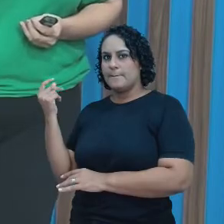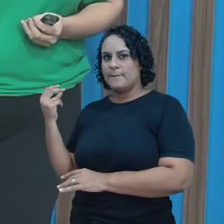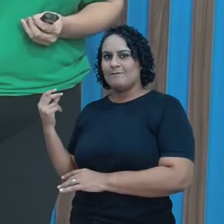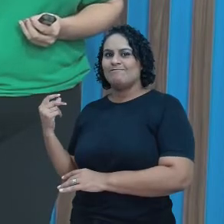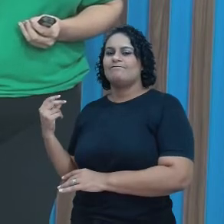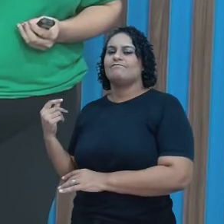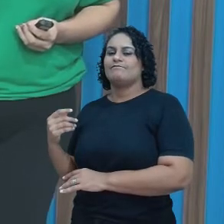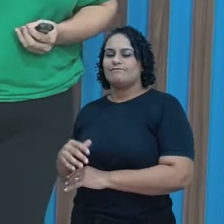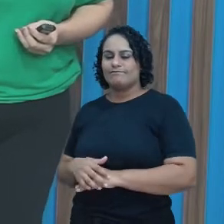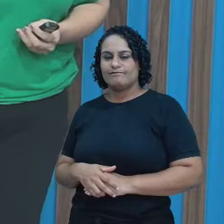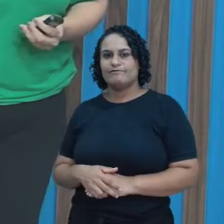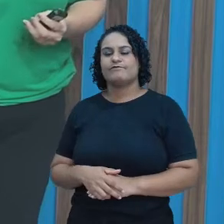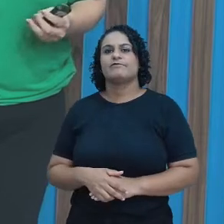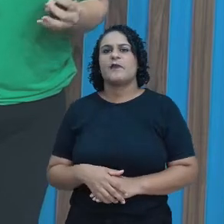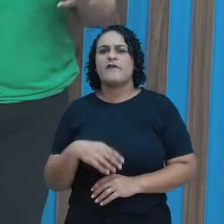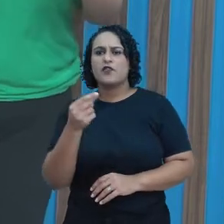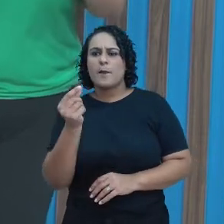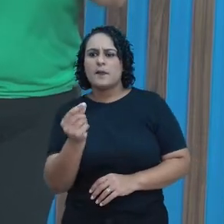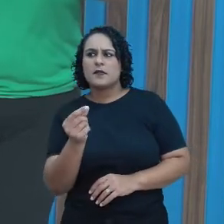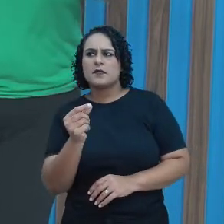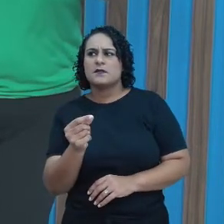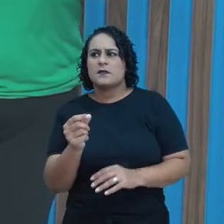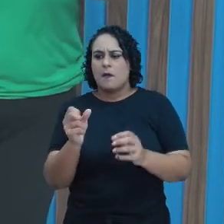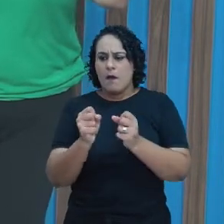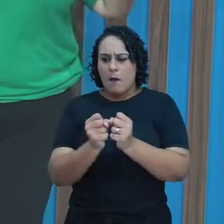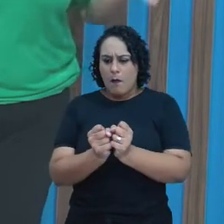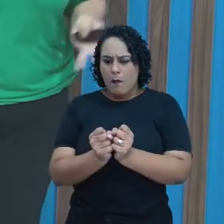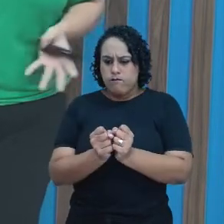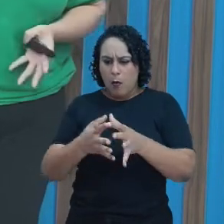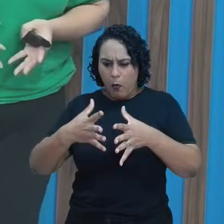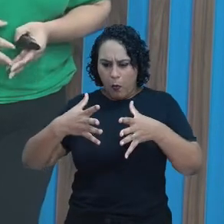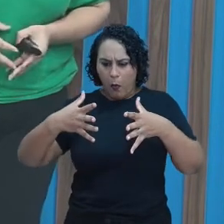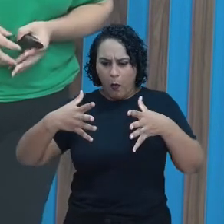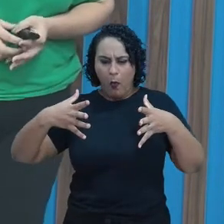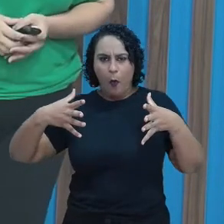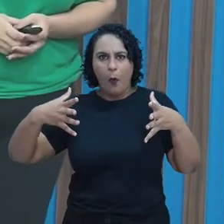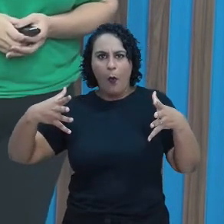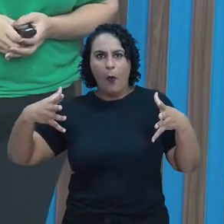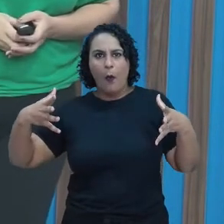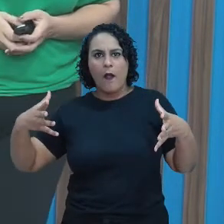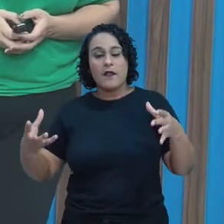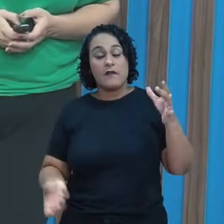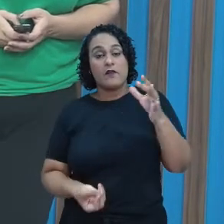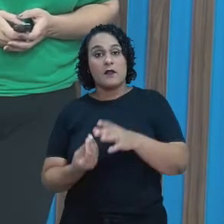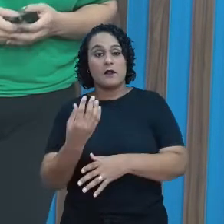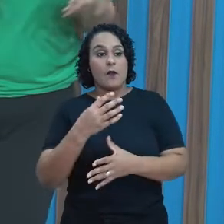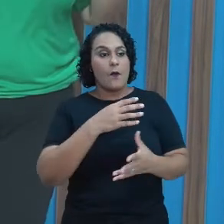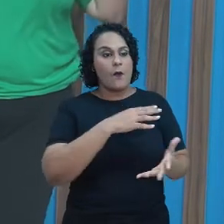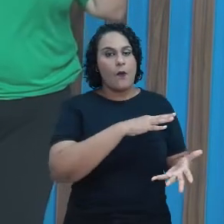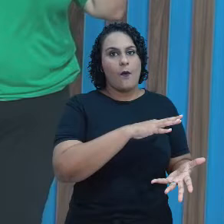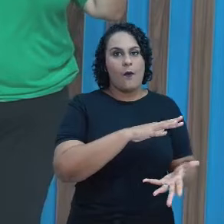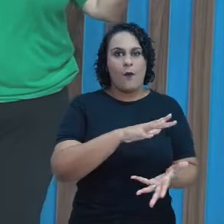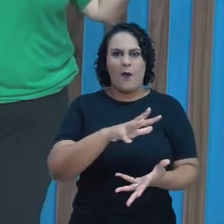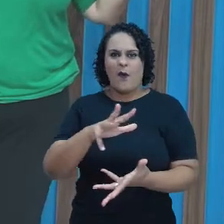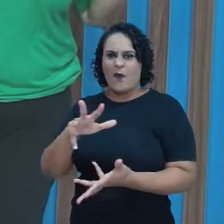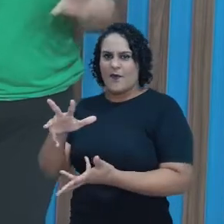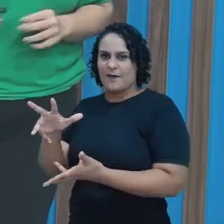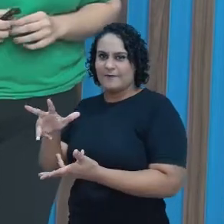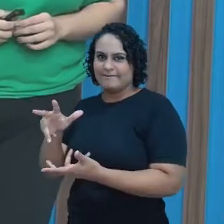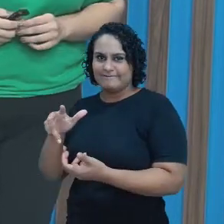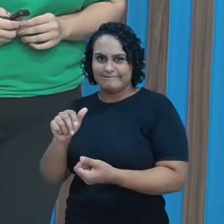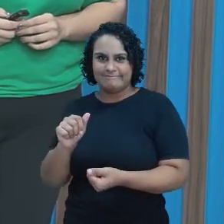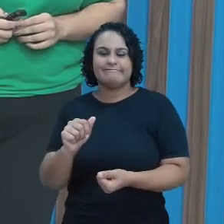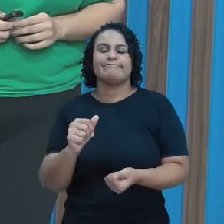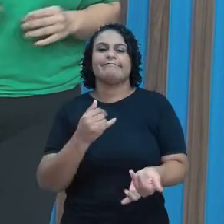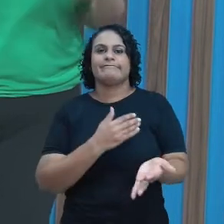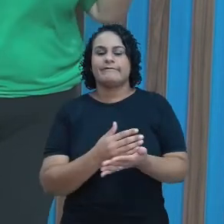material superaquecido, né? Explodiu no universo e aí começou aí